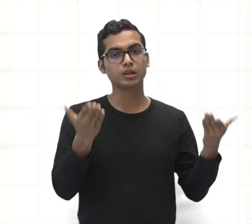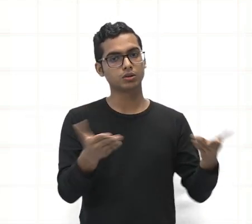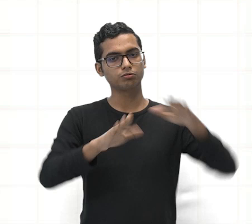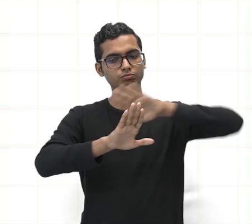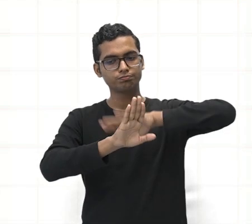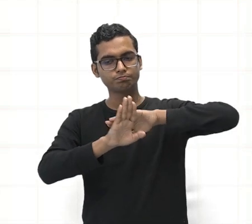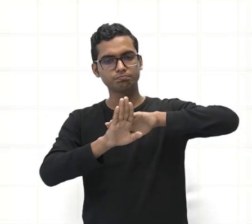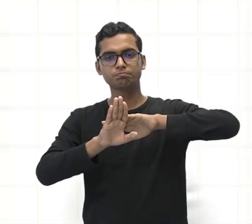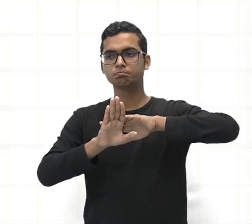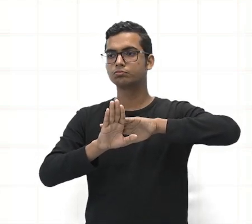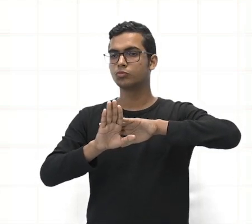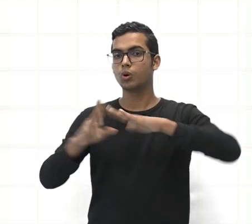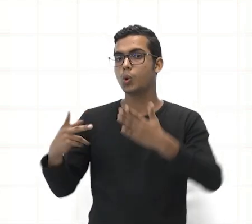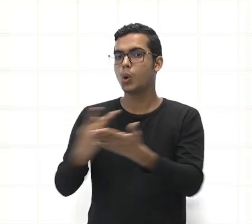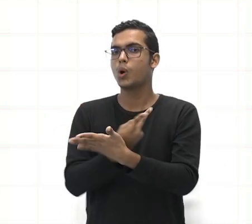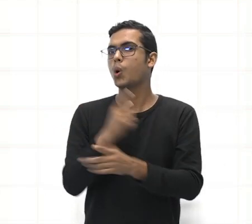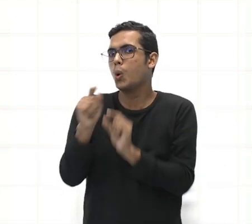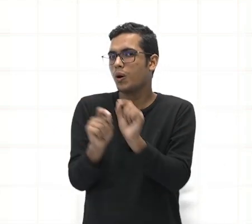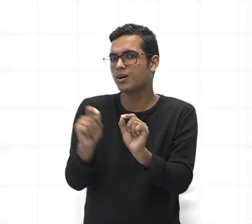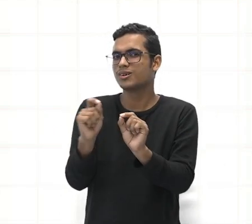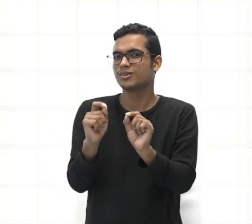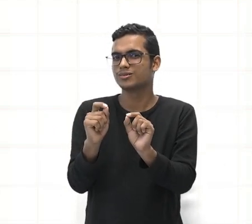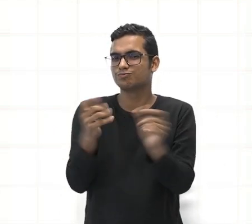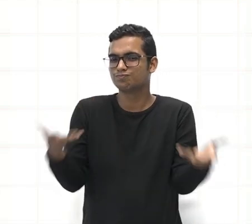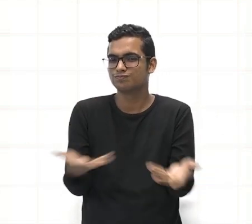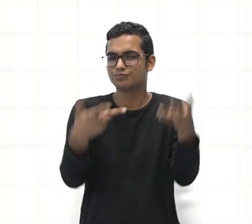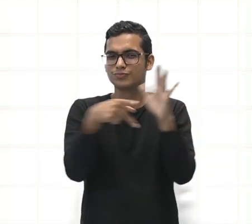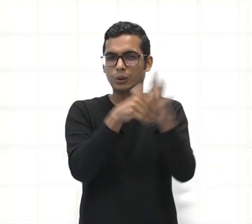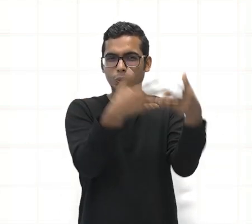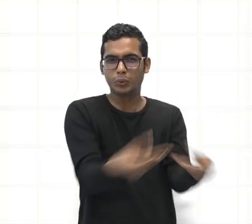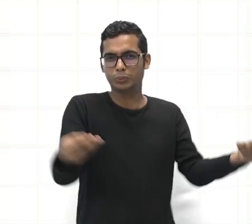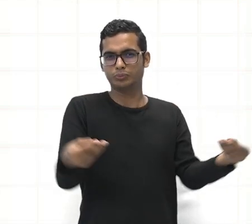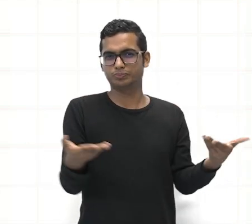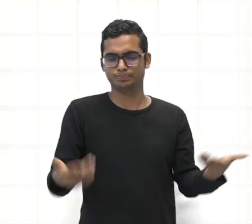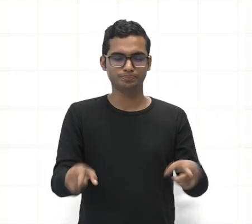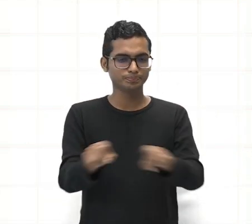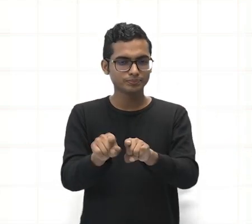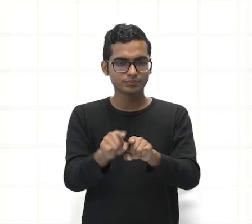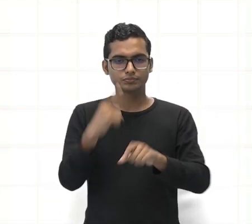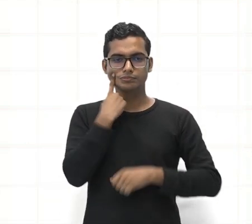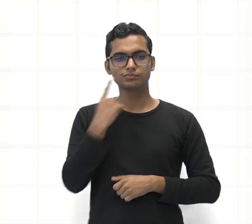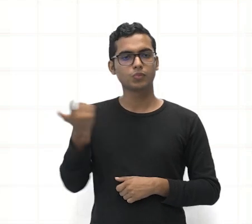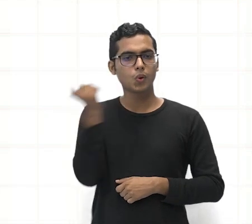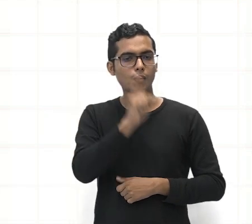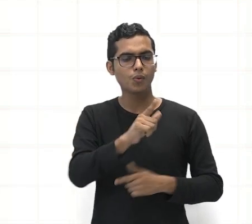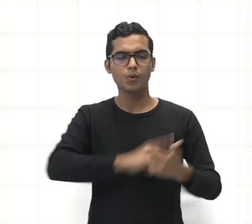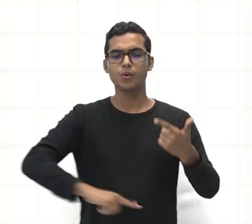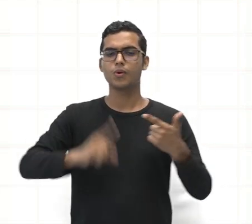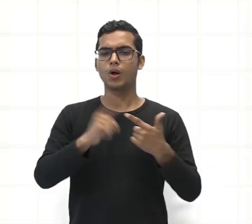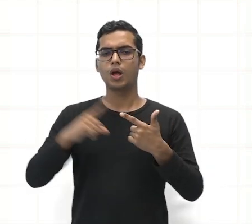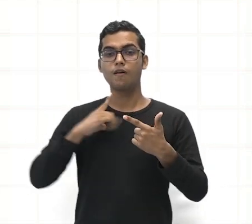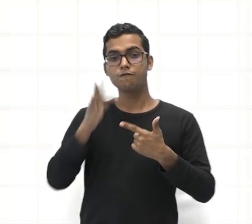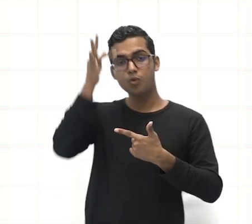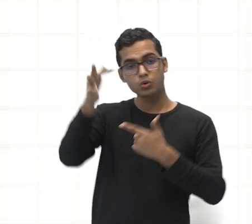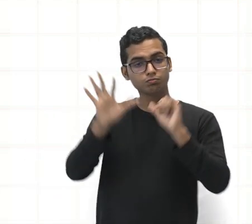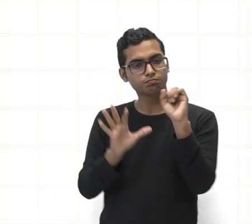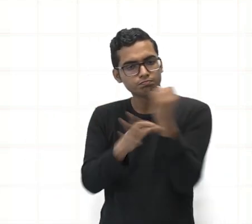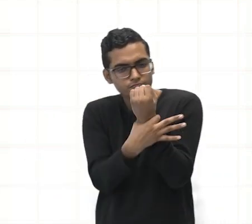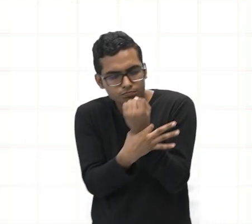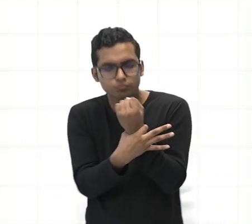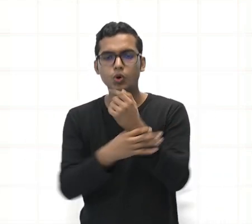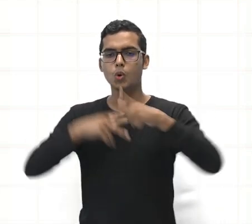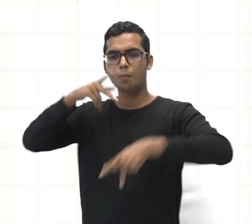extinção. Garantir o bem-estar futuro, adotando práticas sustentáveis, ou seja, não é só utilizar hoje, é que as